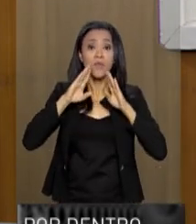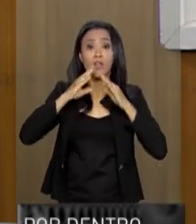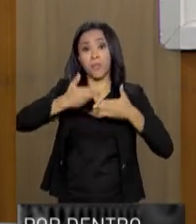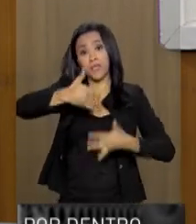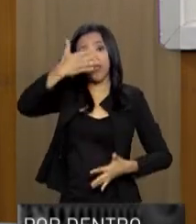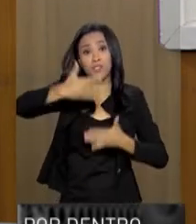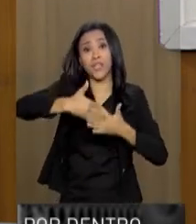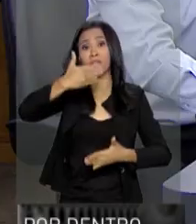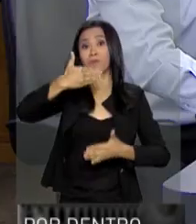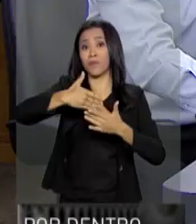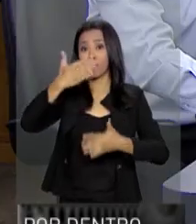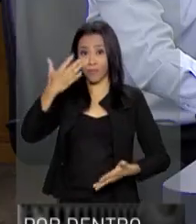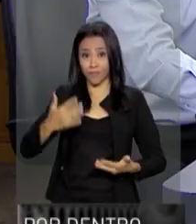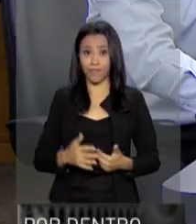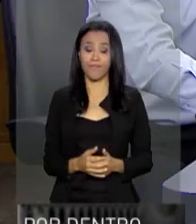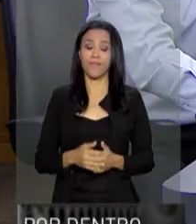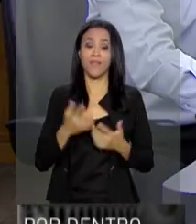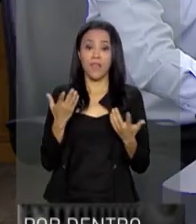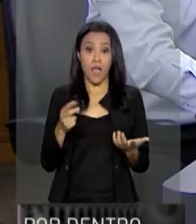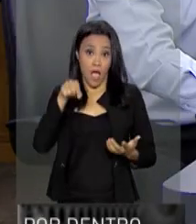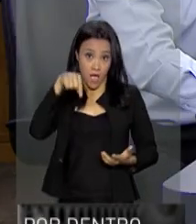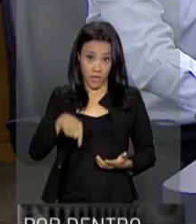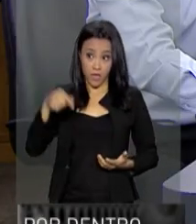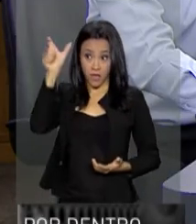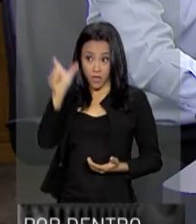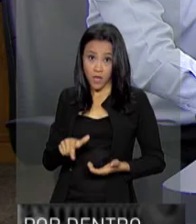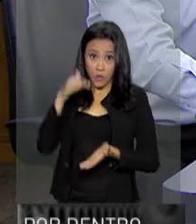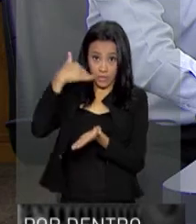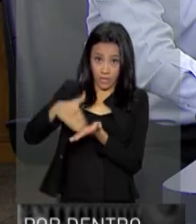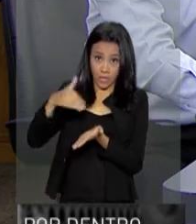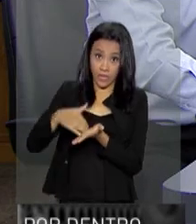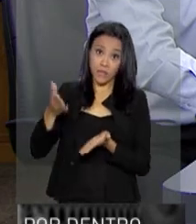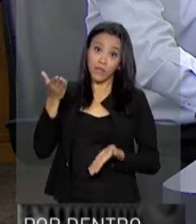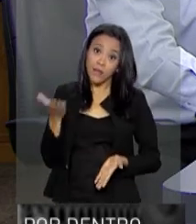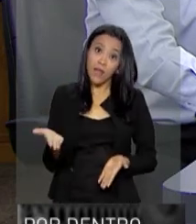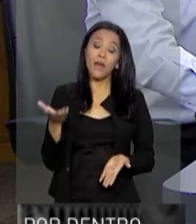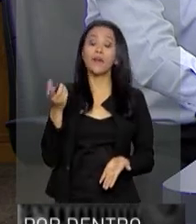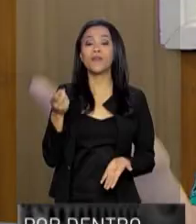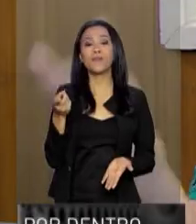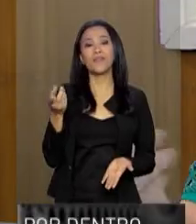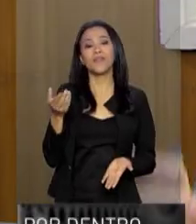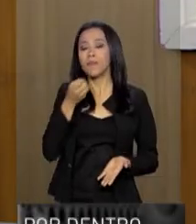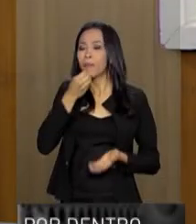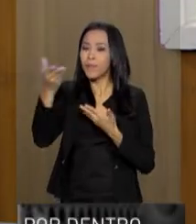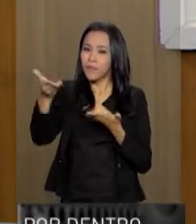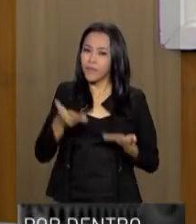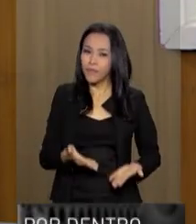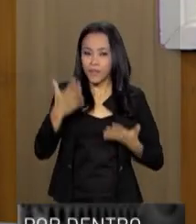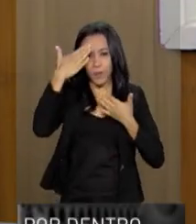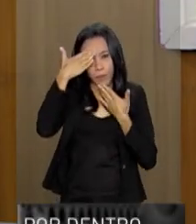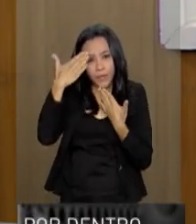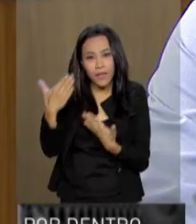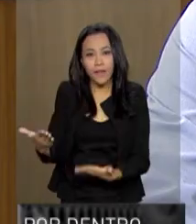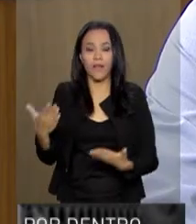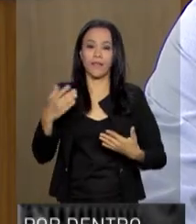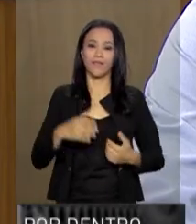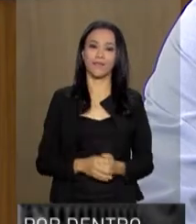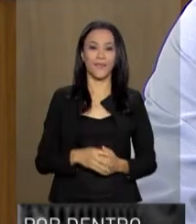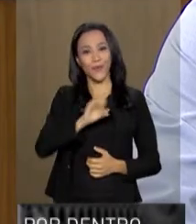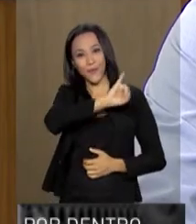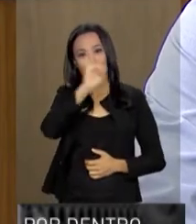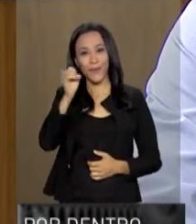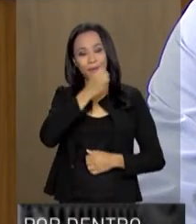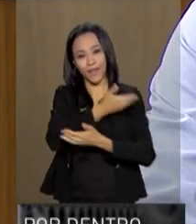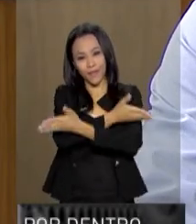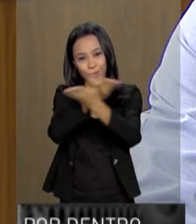gente aqui no estúdio hoje está assis filho secretário nacional de juventude olá secretário seja bem vindo muito obrigado pela presença e colocá lo a